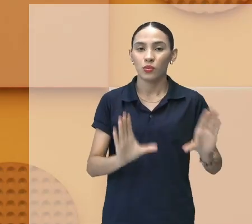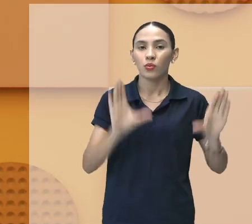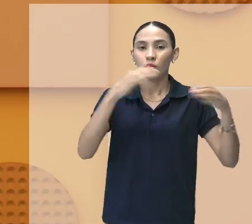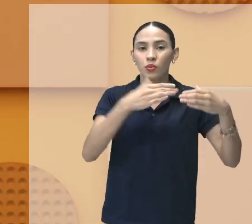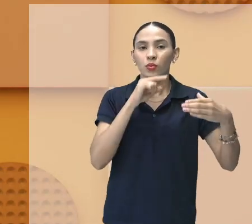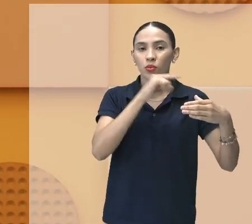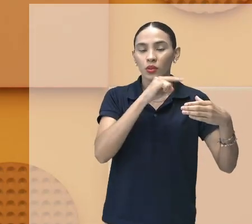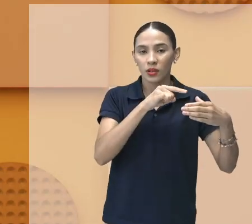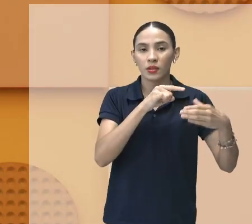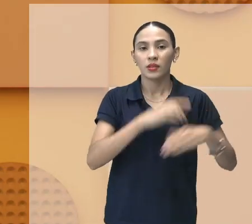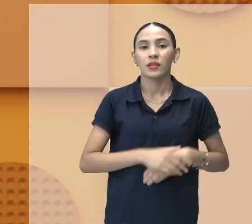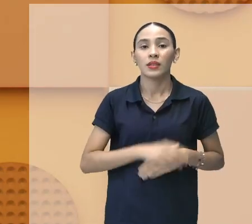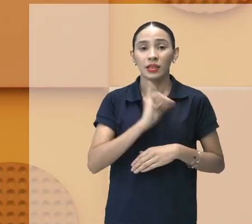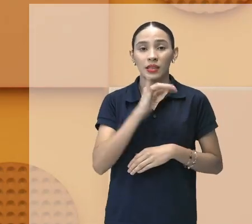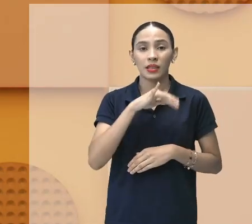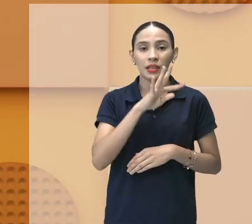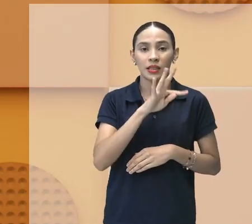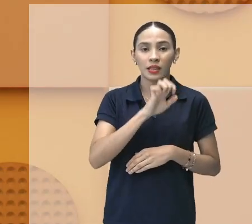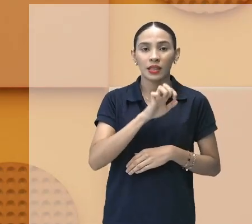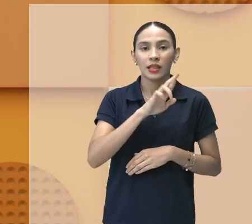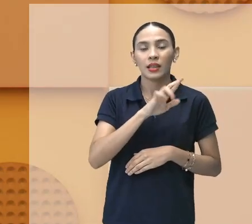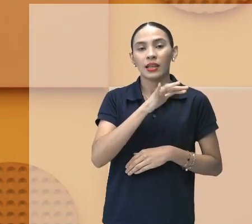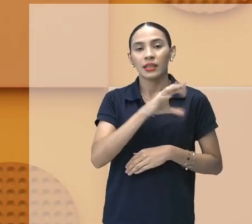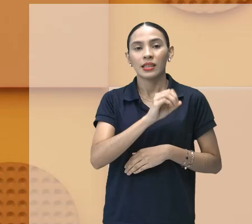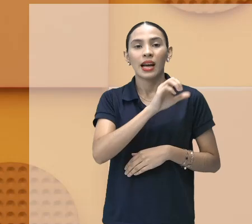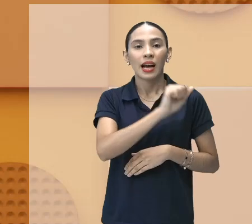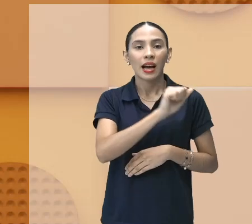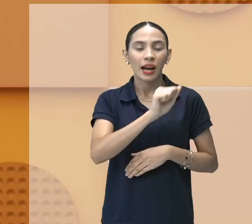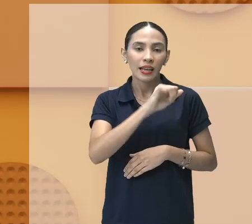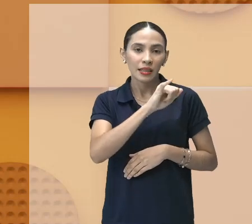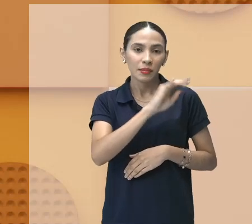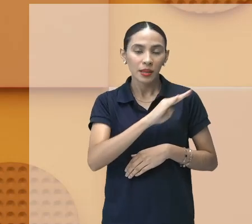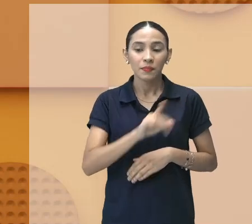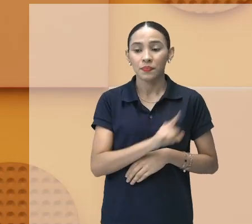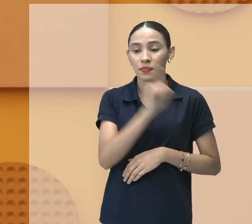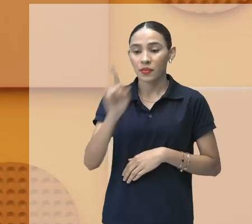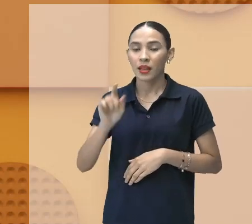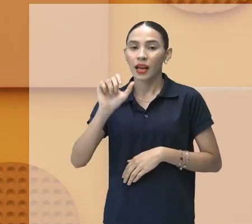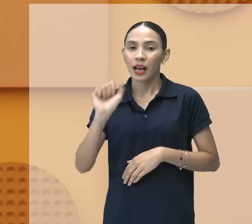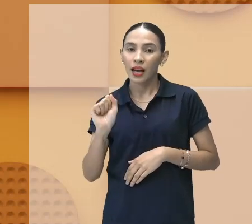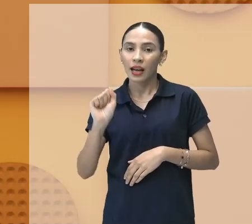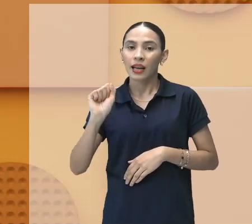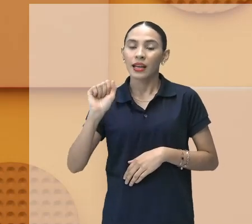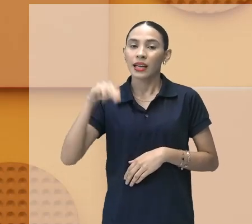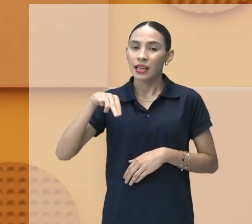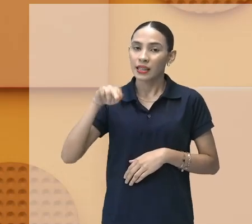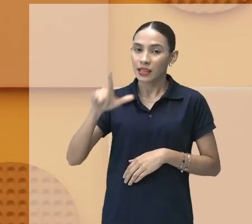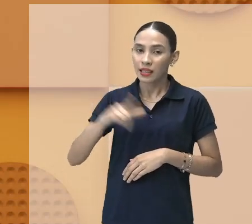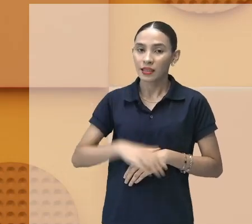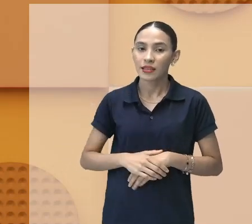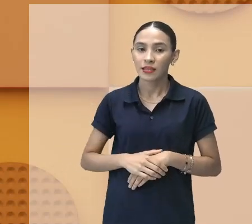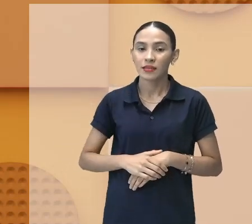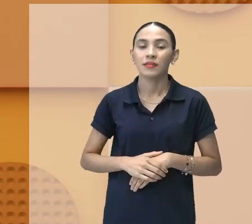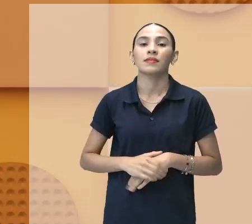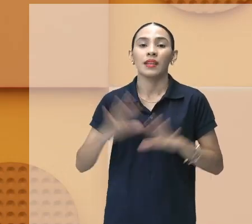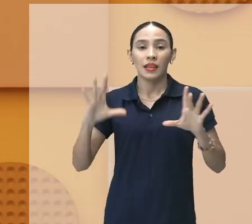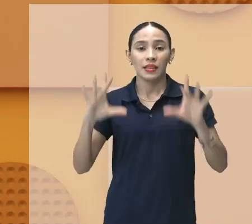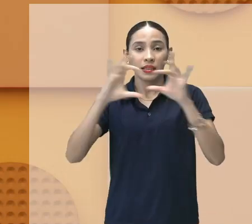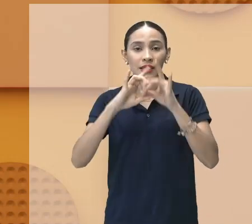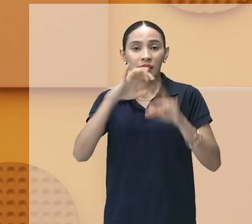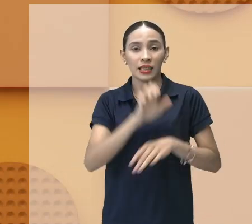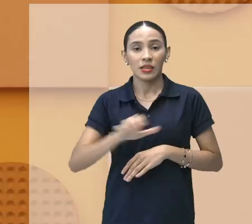a Ação Integralista Brasileira, a AIB, e de outro lado, a ANL, ou melhor, Aliança